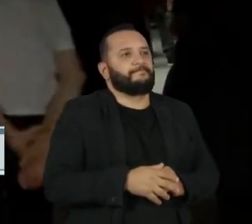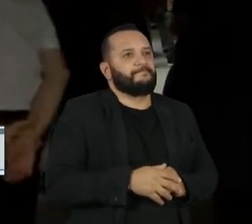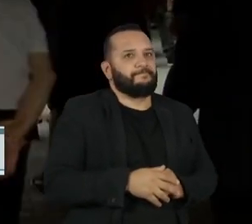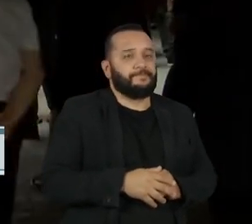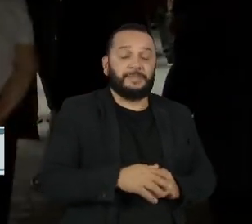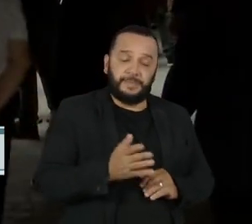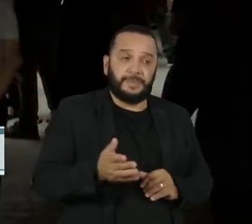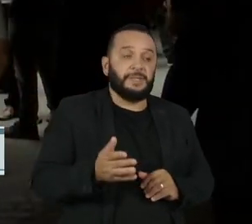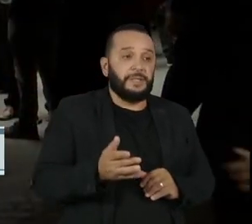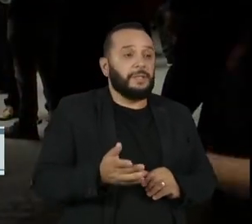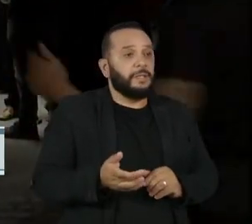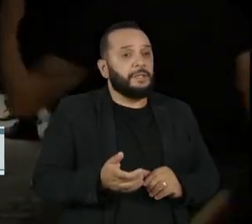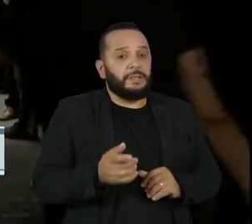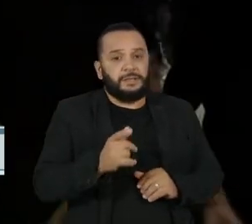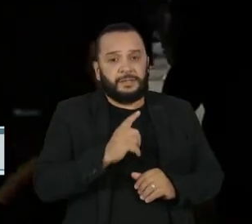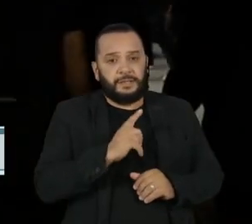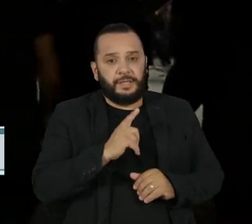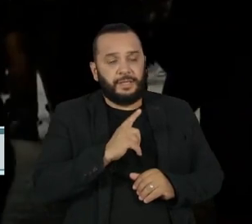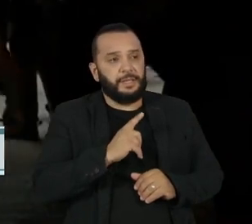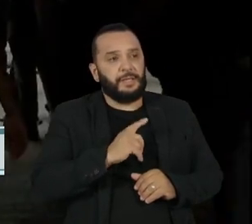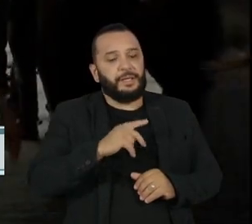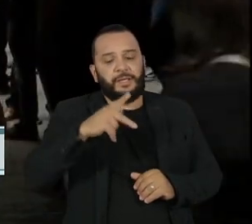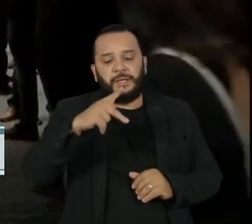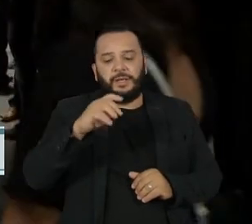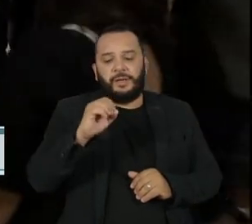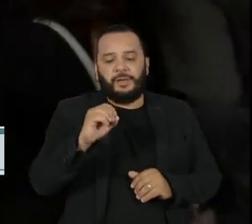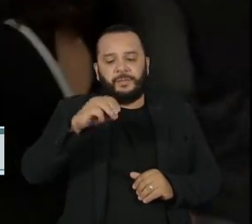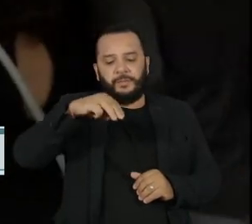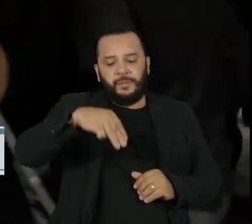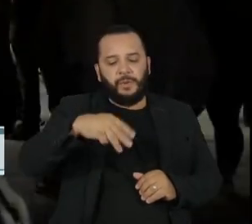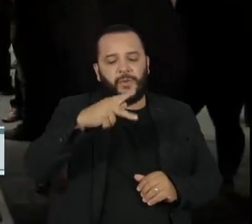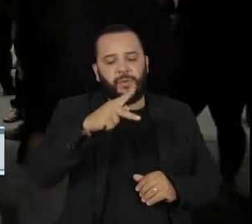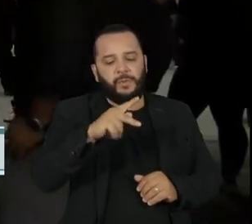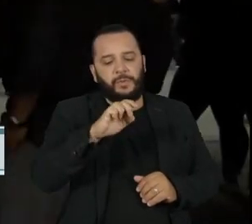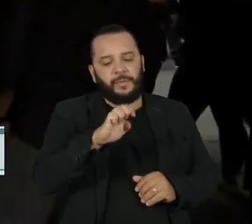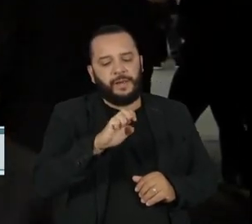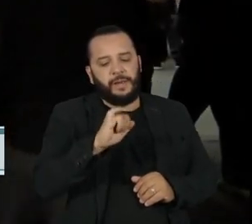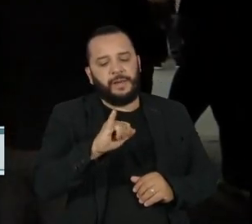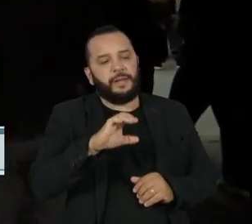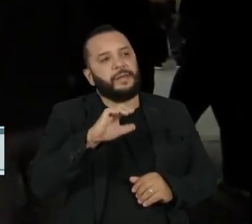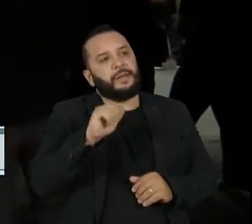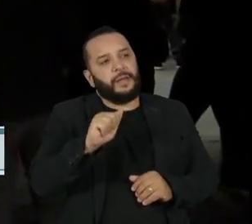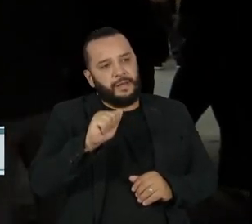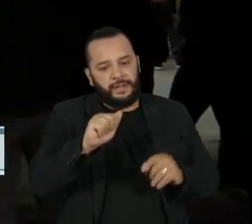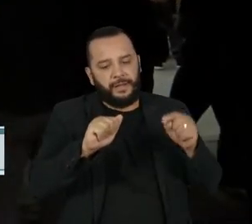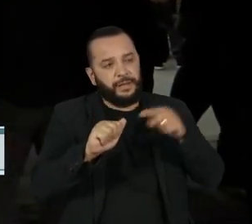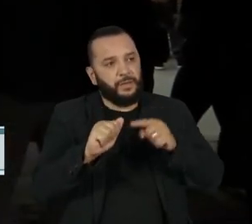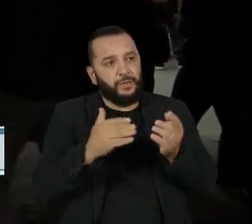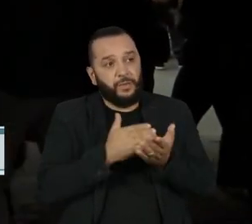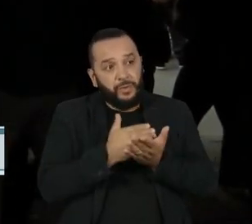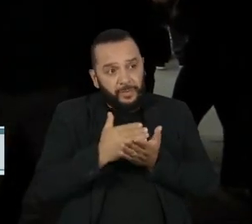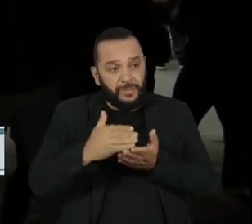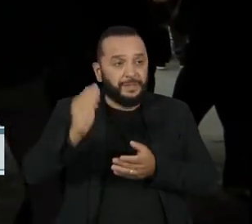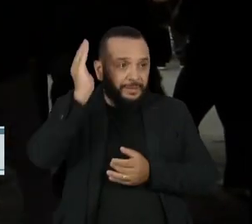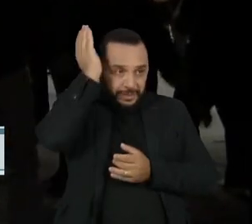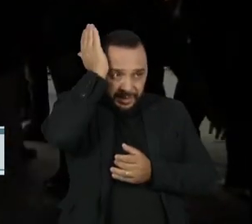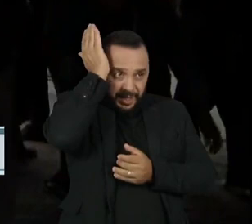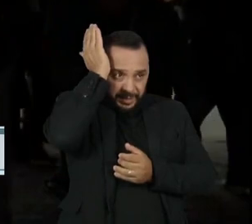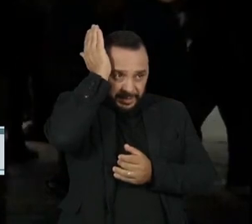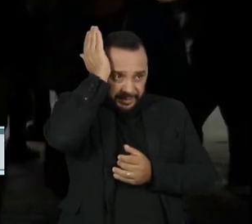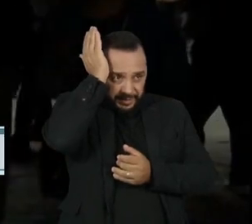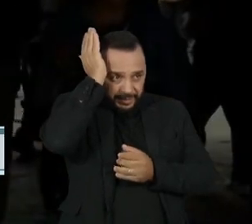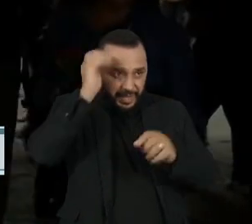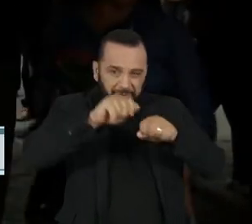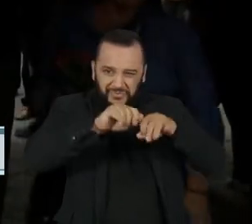esse simbólico e a partir da Pompeia, nós desenhamos o Sesc São Paulo. Hoje são 44 unidades no